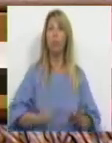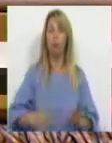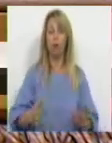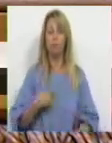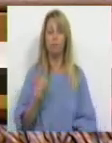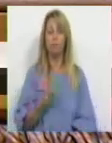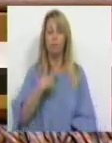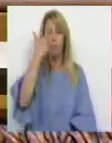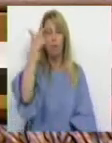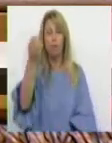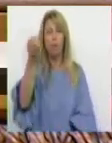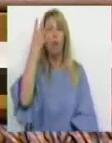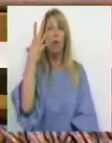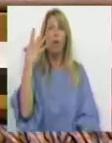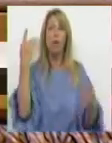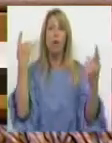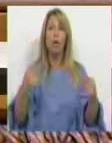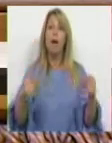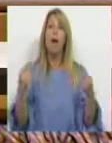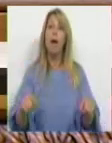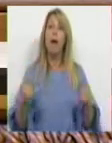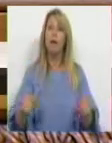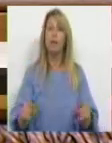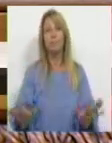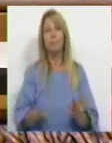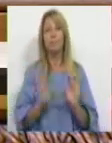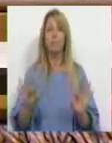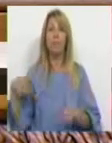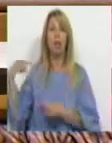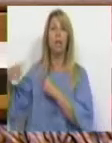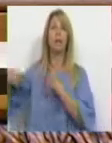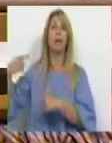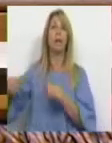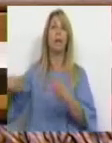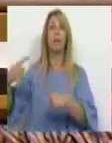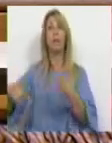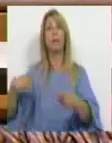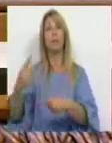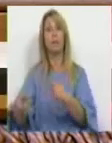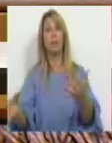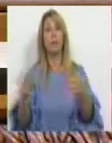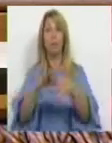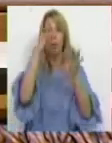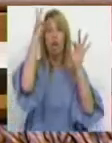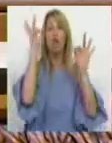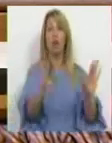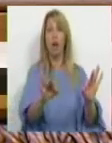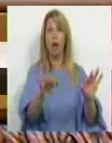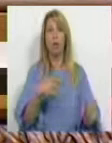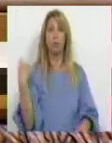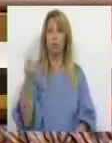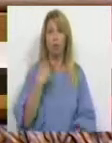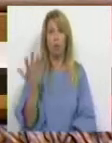Compreendemos que haja um lastro de tradicionalismo à volta das touradas, que nós não